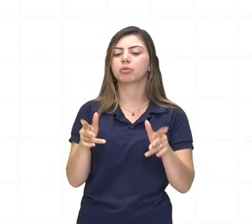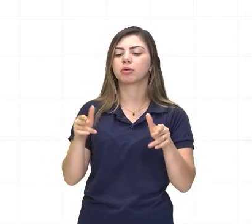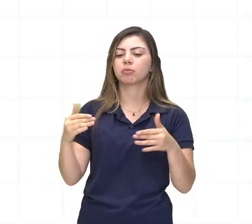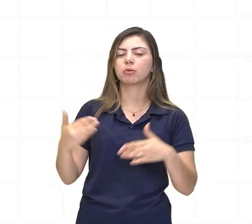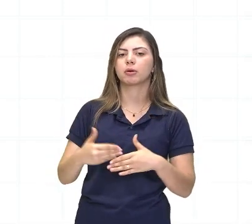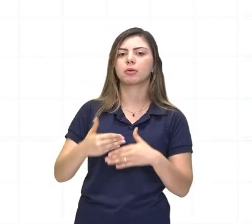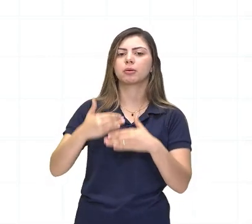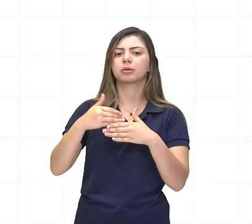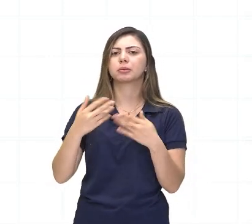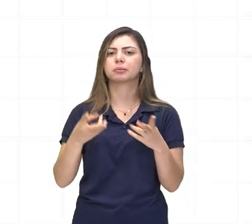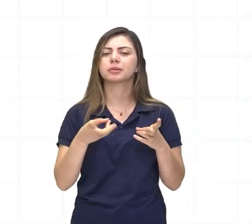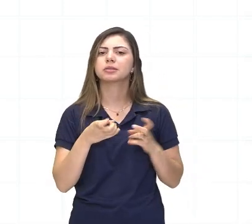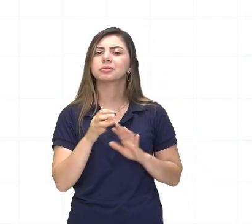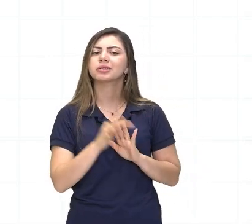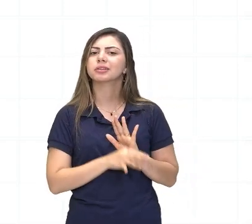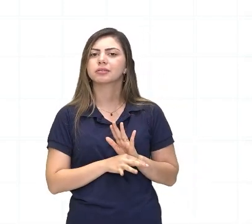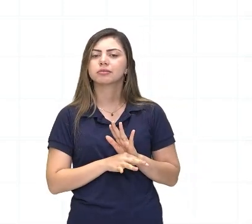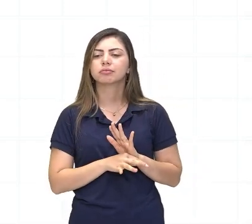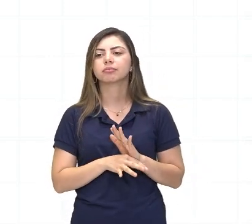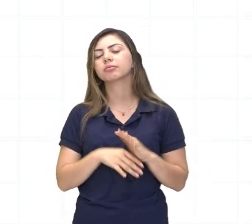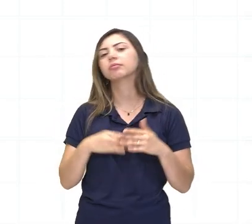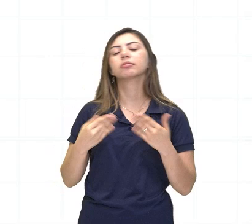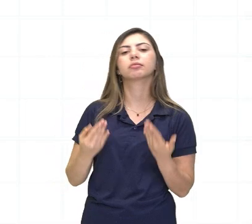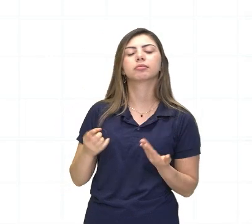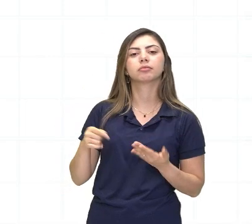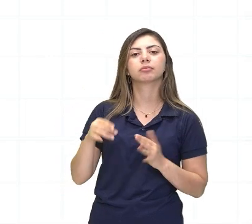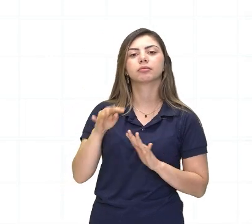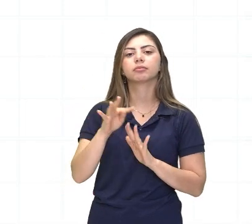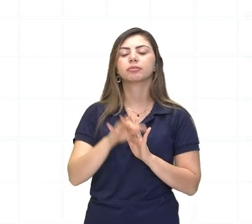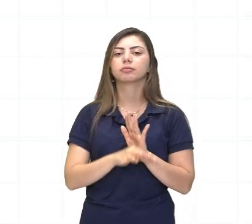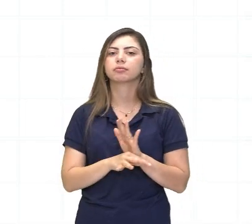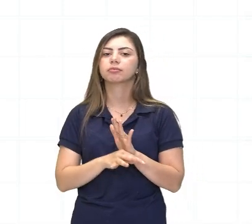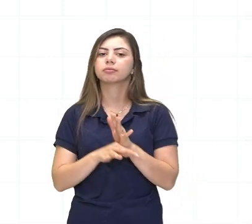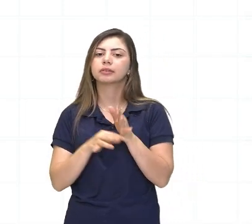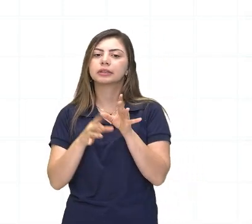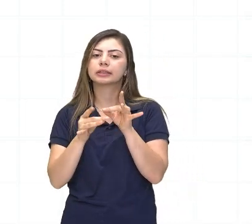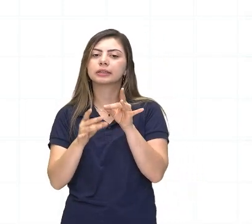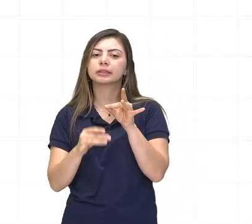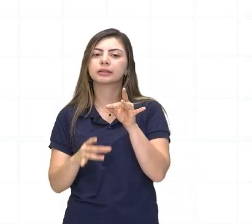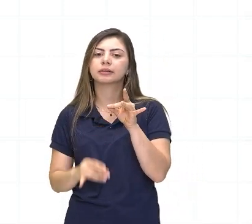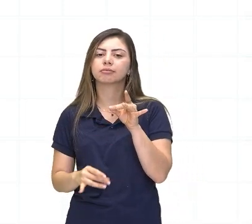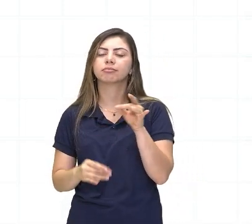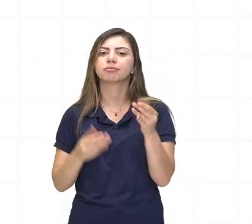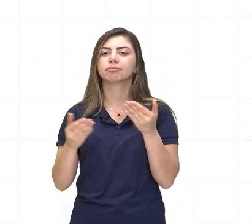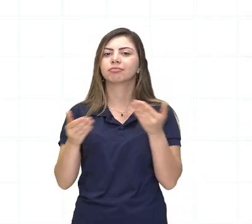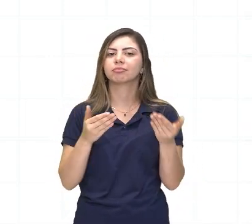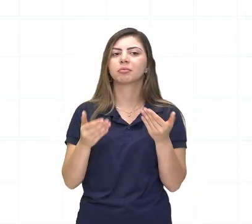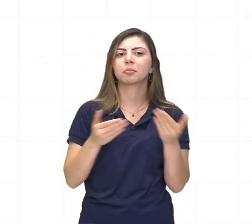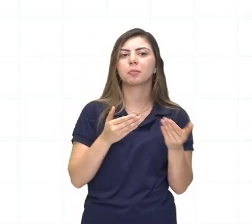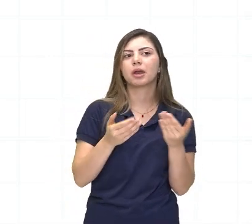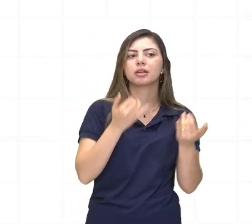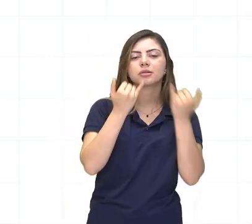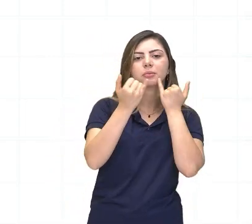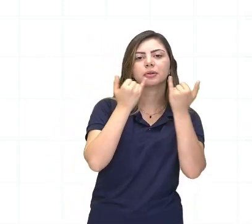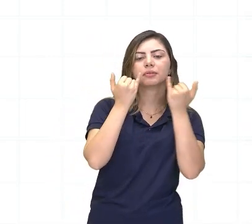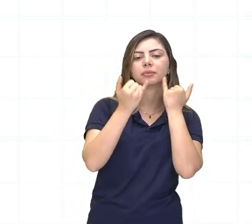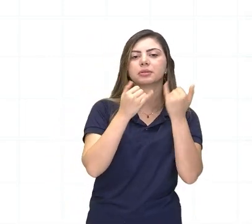escopo desse texto, né? Percebam que é um texto muito mais completo do que uma notícia. Não é só você